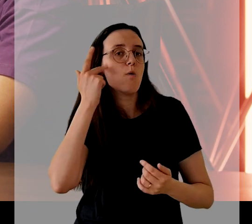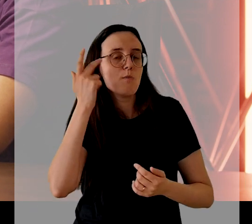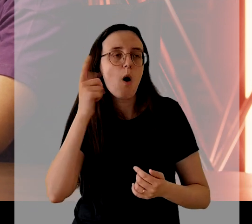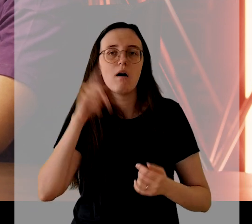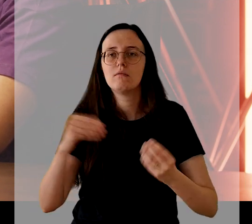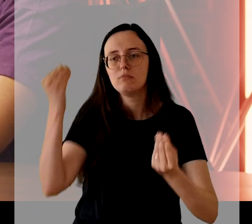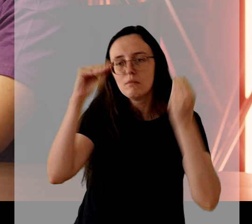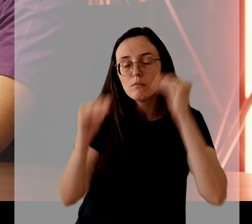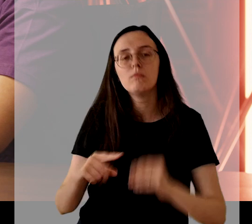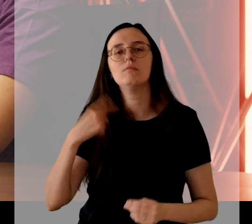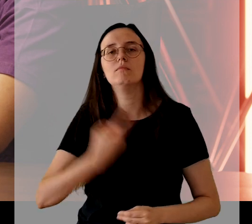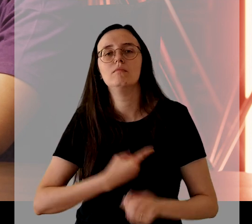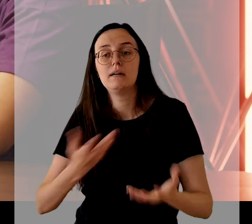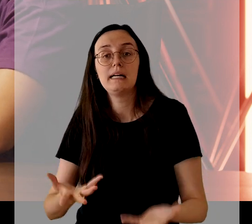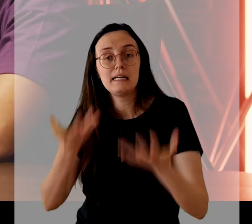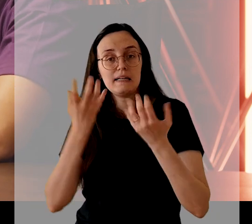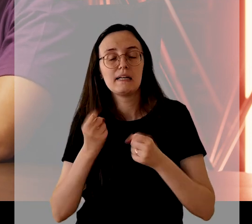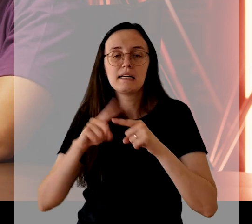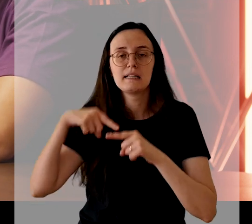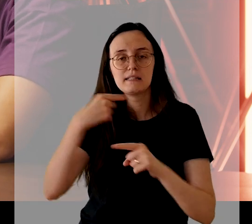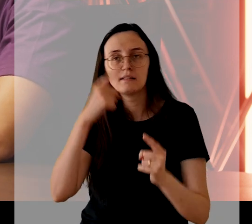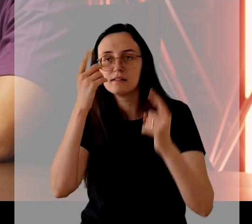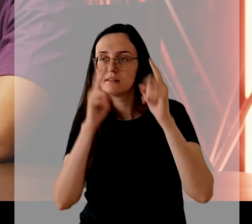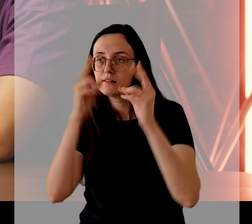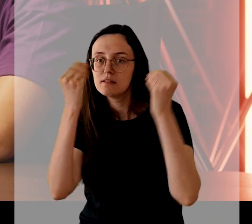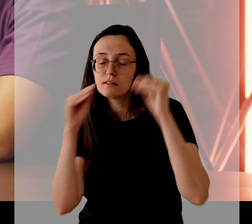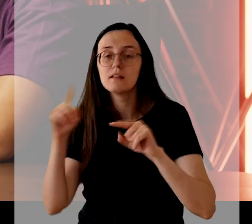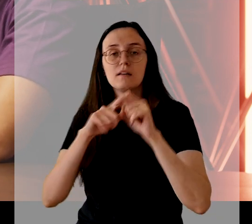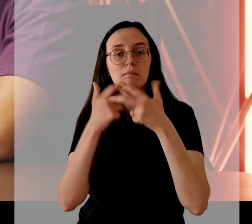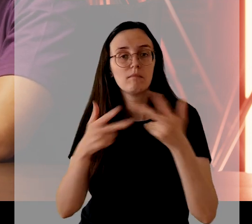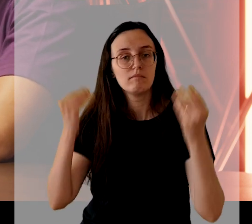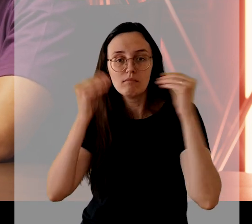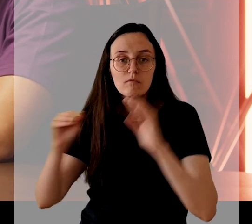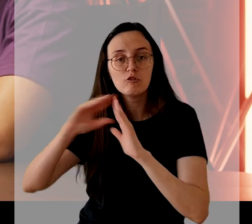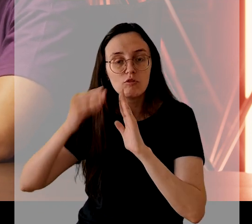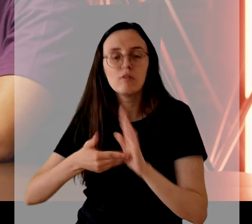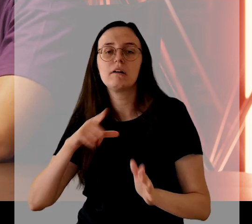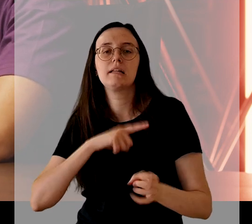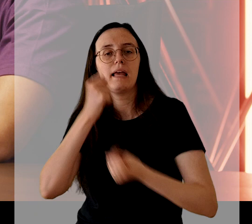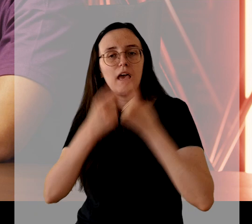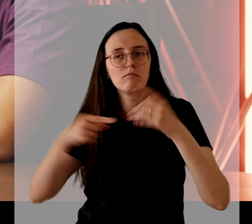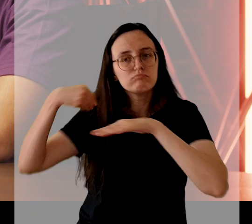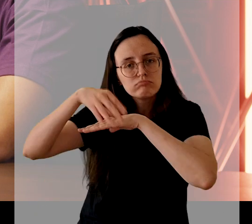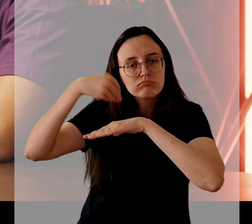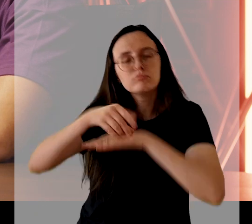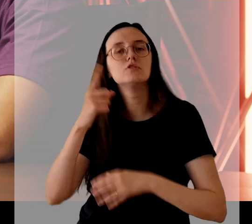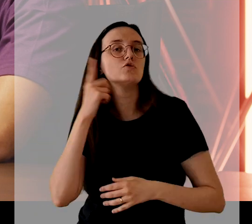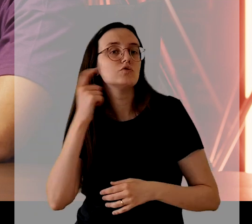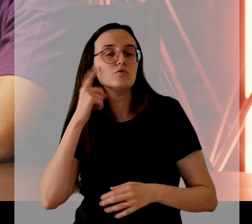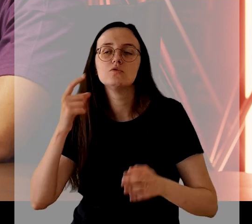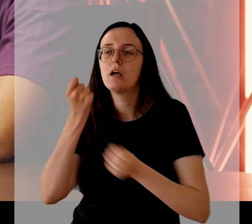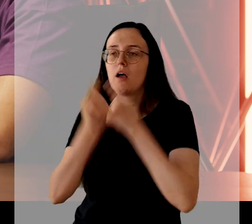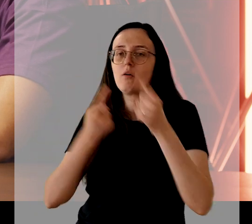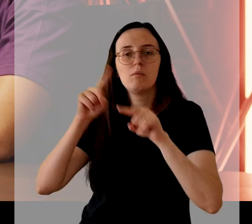é muito comum na montagem, quando a gente recebe na pós-produção de áudio um material montado, já vem algumas indicações